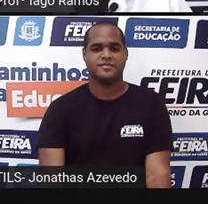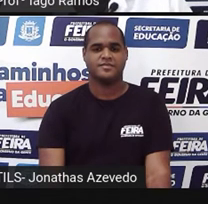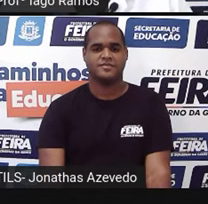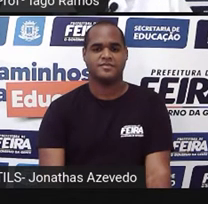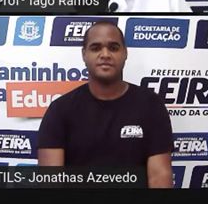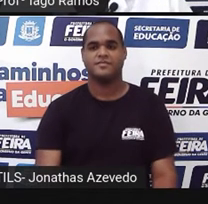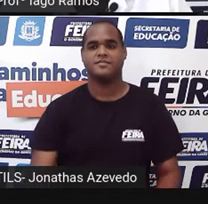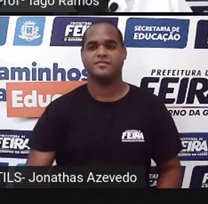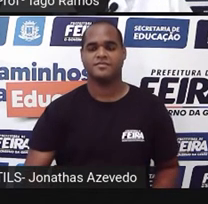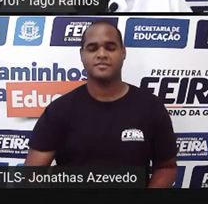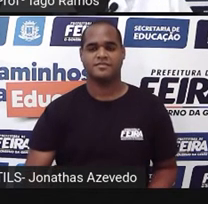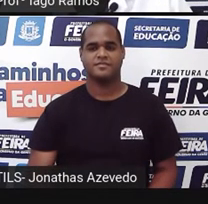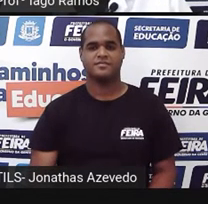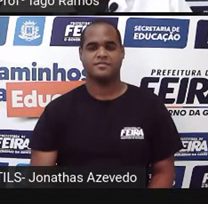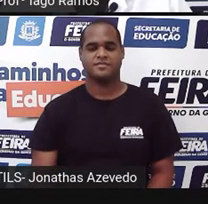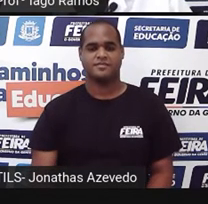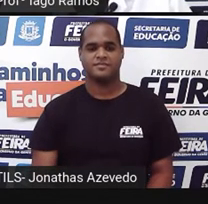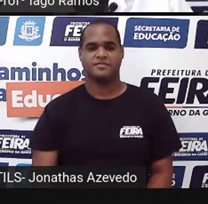G1